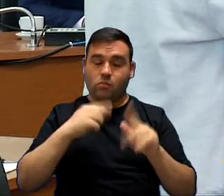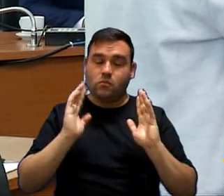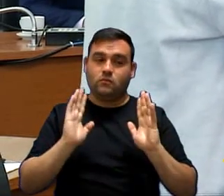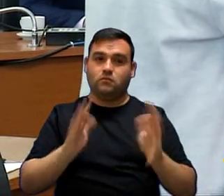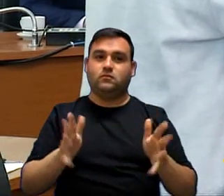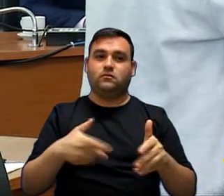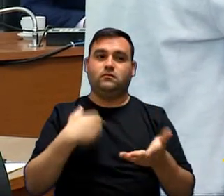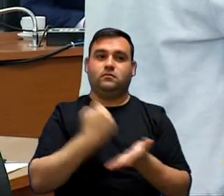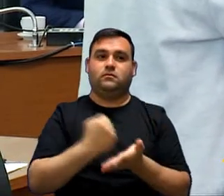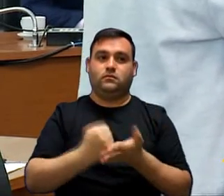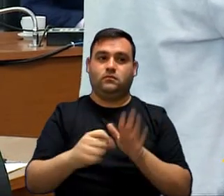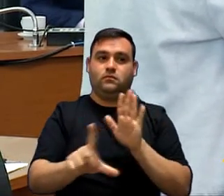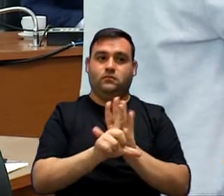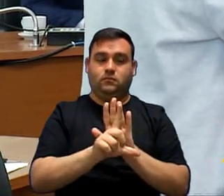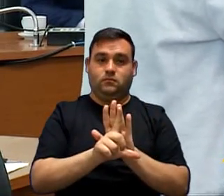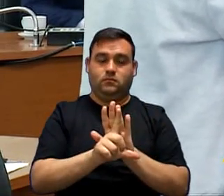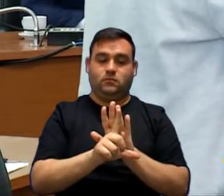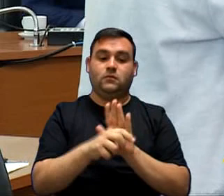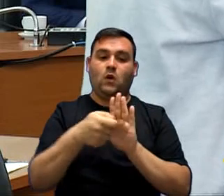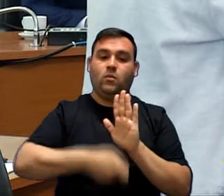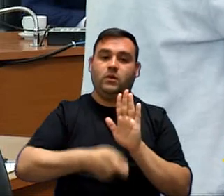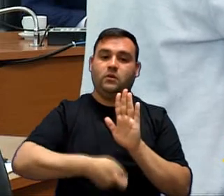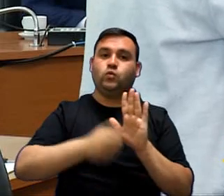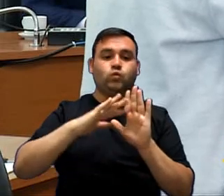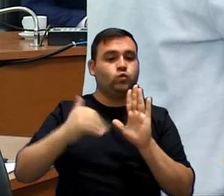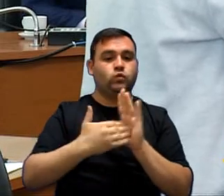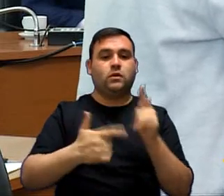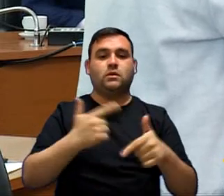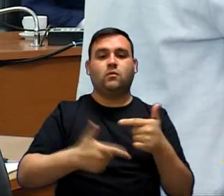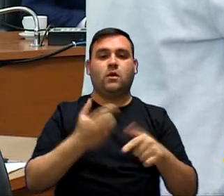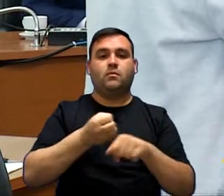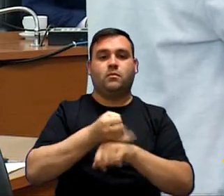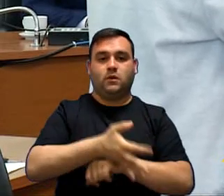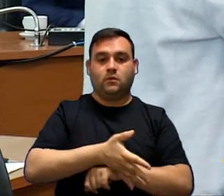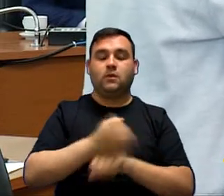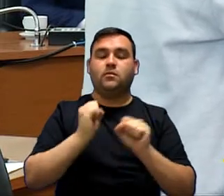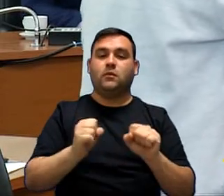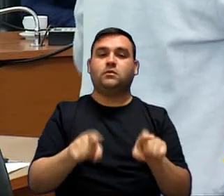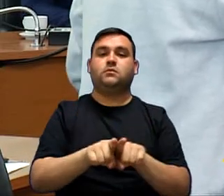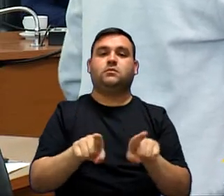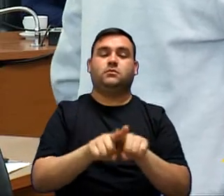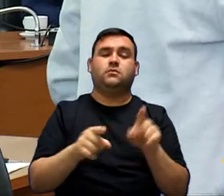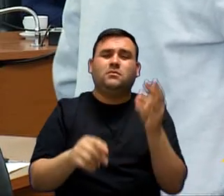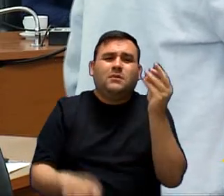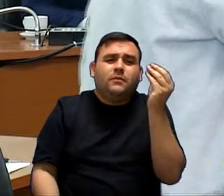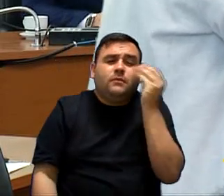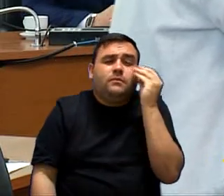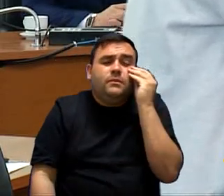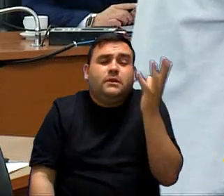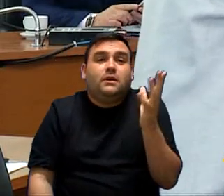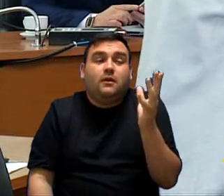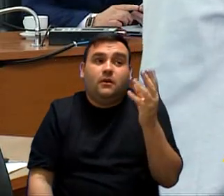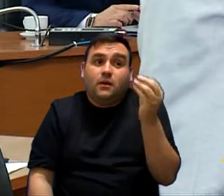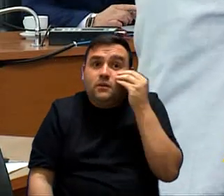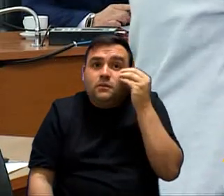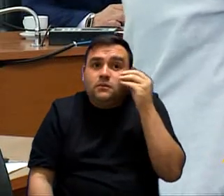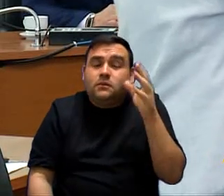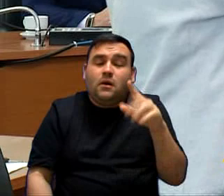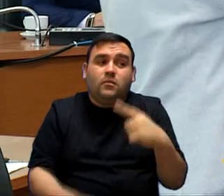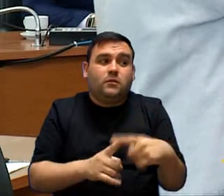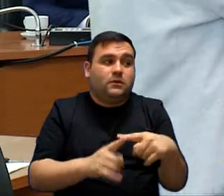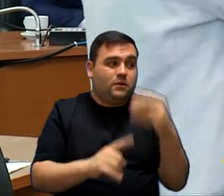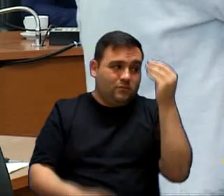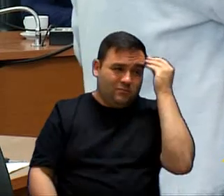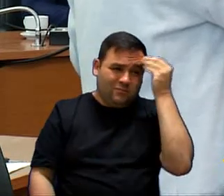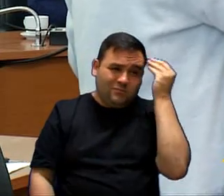vou protocolar uma lei obrigando a todos a trabalhar até de madrugada. Vamos experimentar, vereador. Nós já tivemos essa experiência.